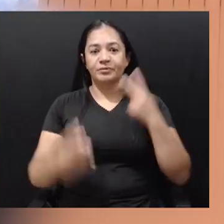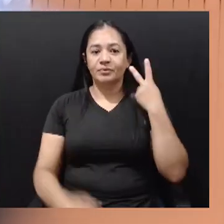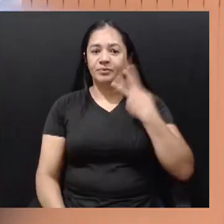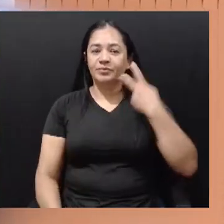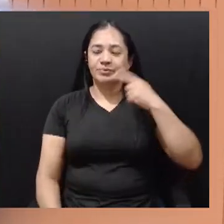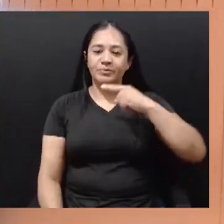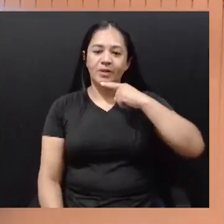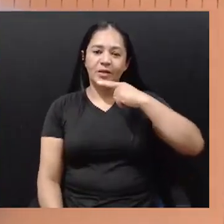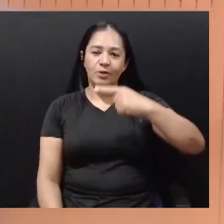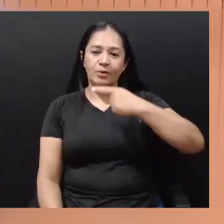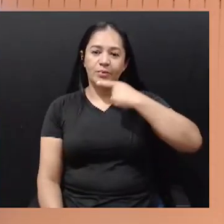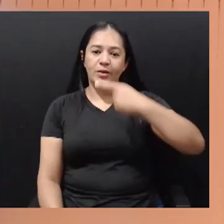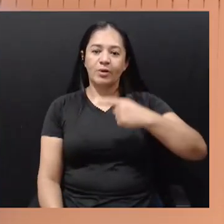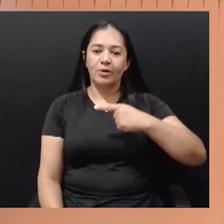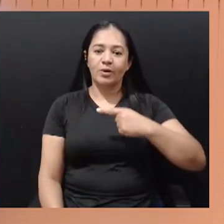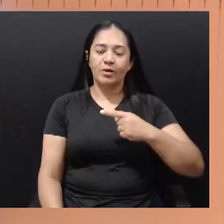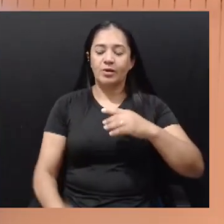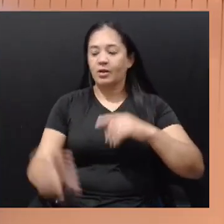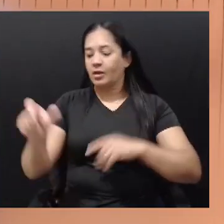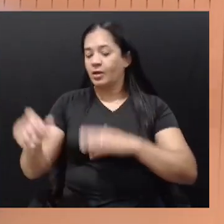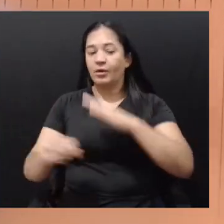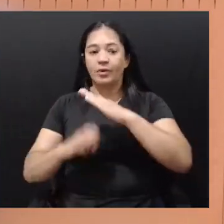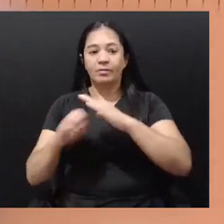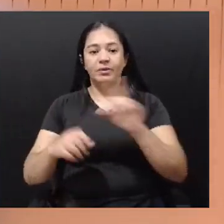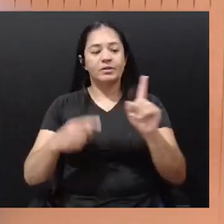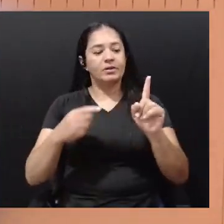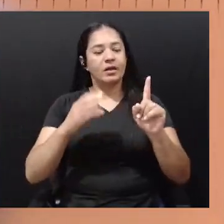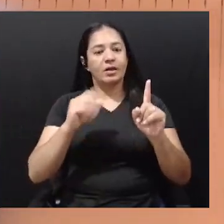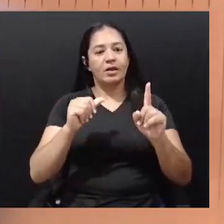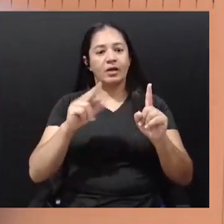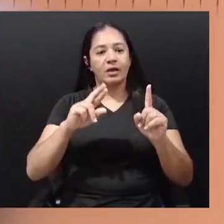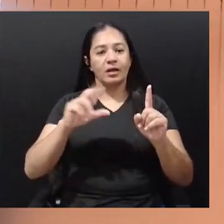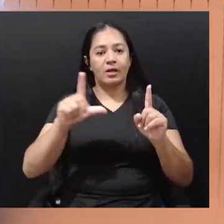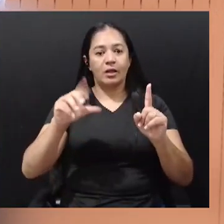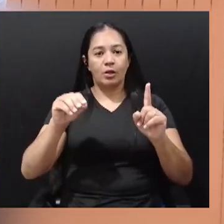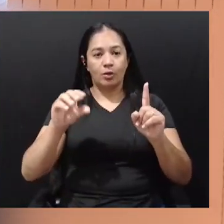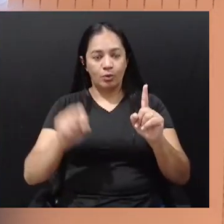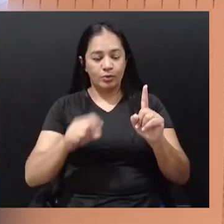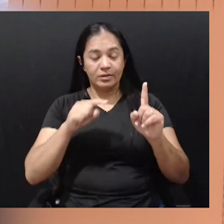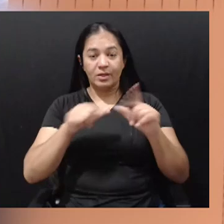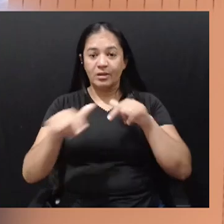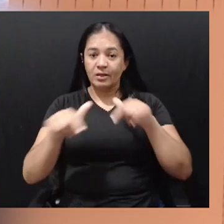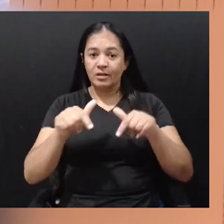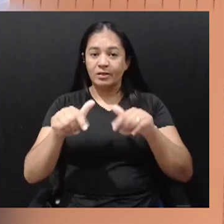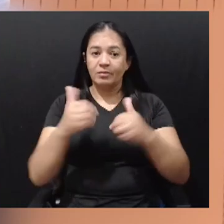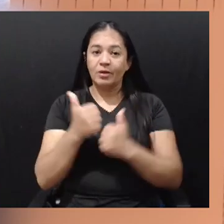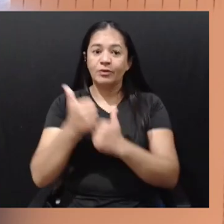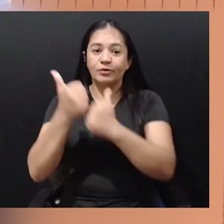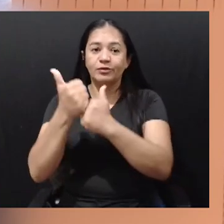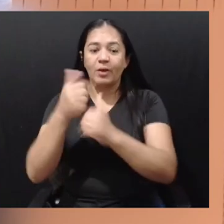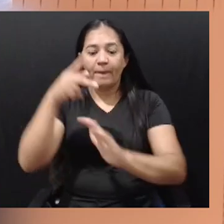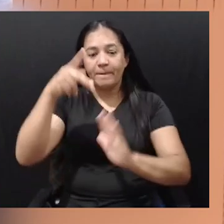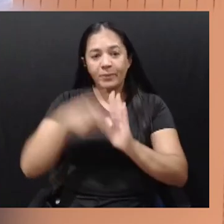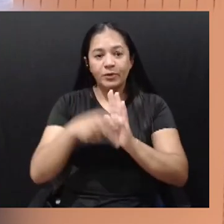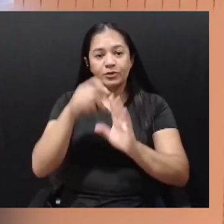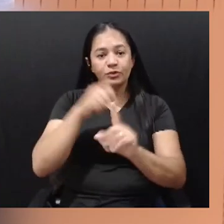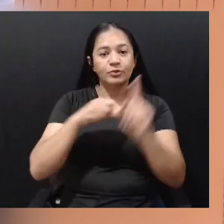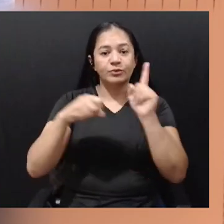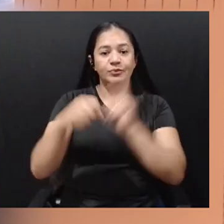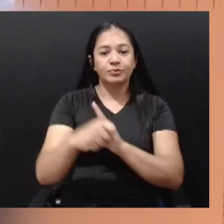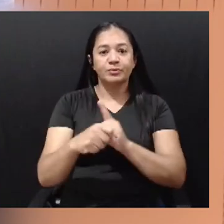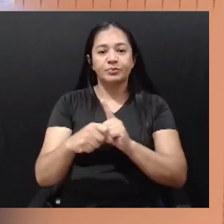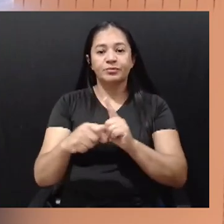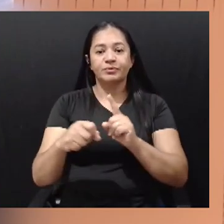o empresário Carlos Aparecido de Moura, que também atua no apoio a projetos sociais, recebeu a honraria